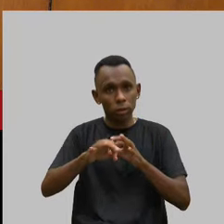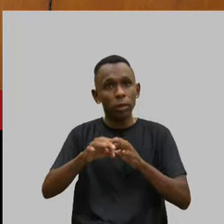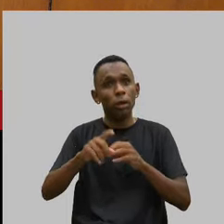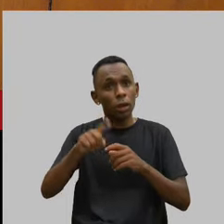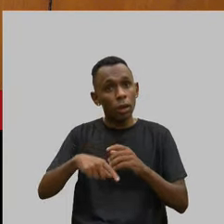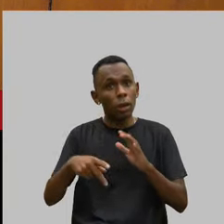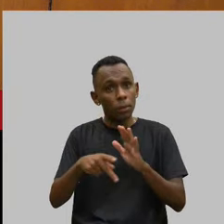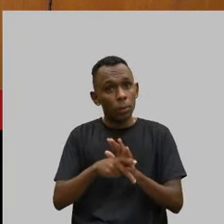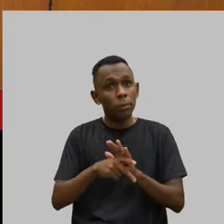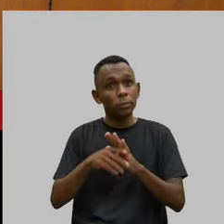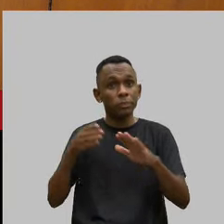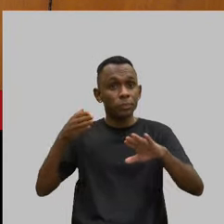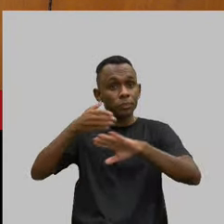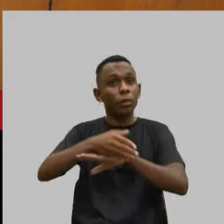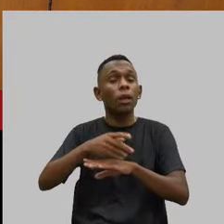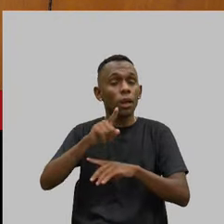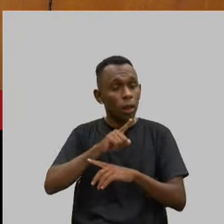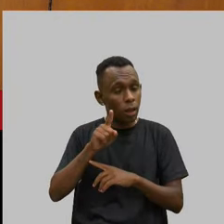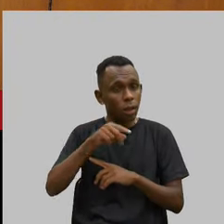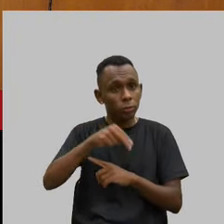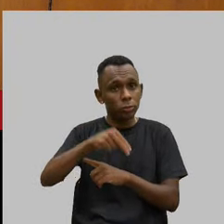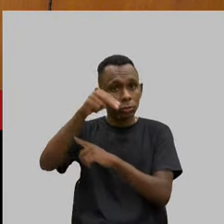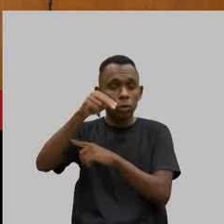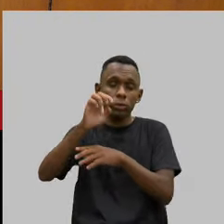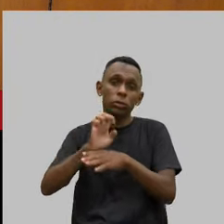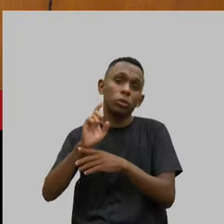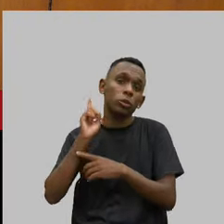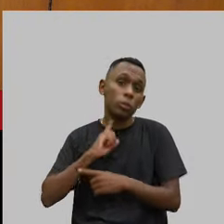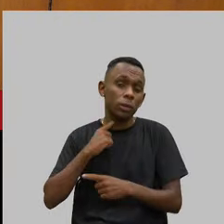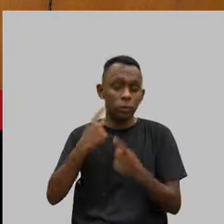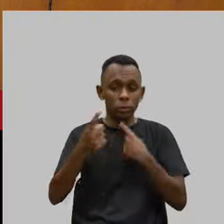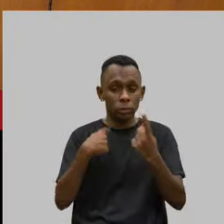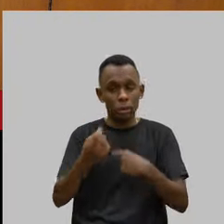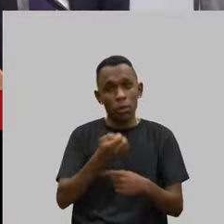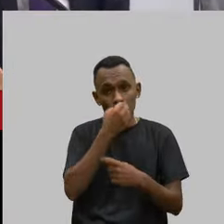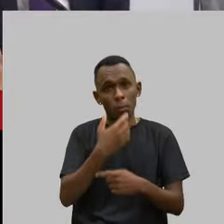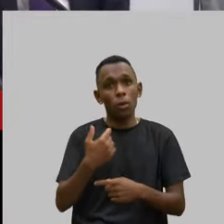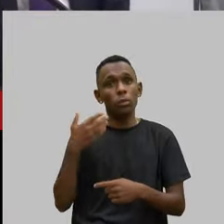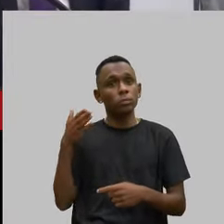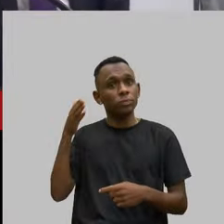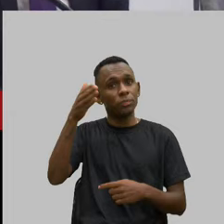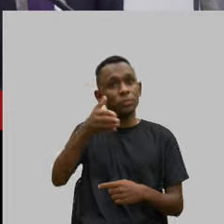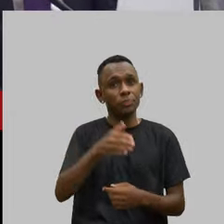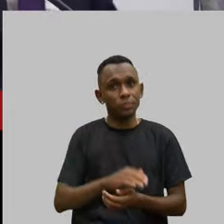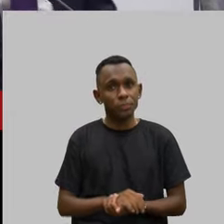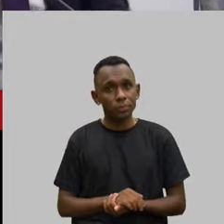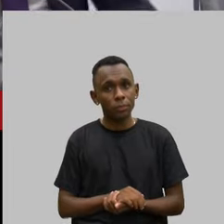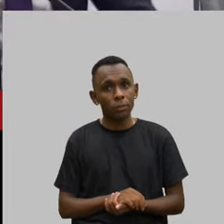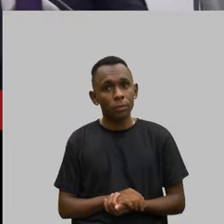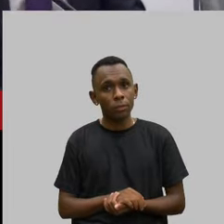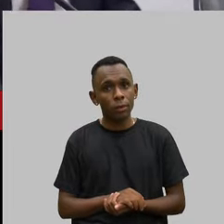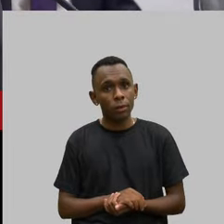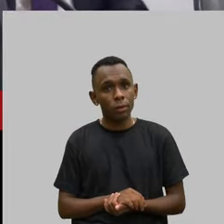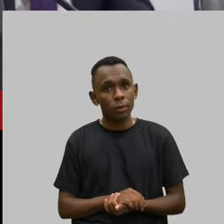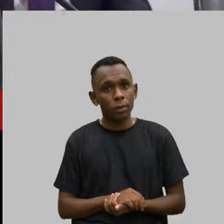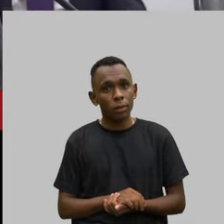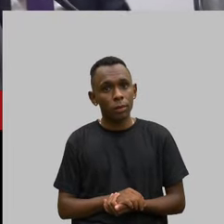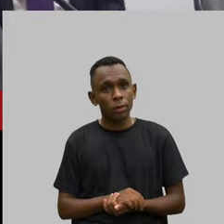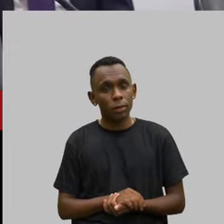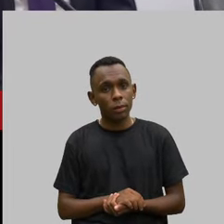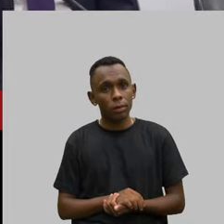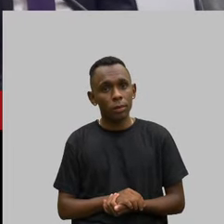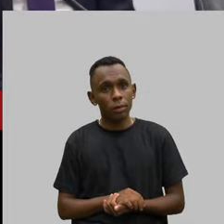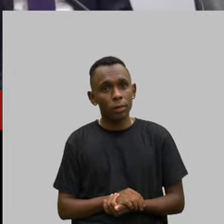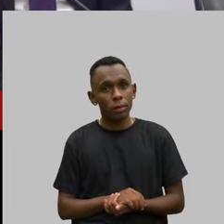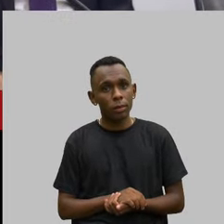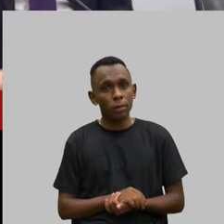infiltrar lá no norte de Minas viu é desse jeito Estrada boa aqui vai só comentar